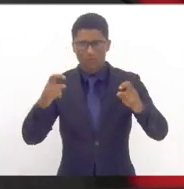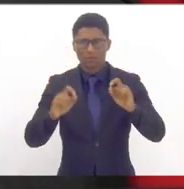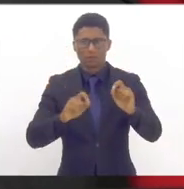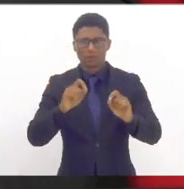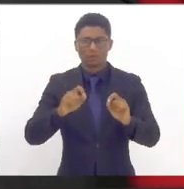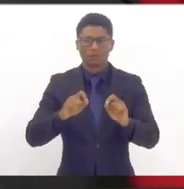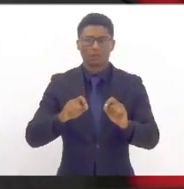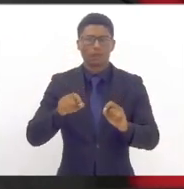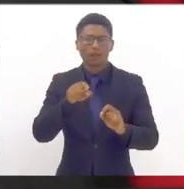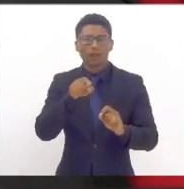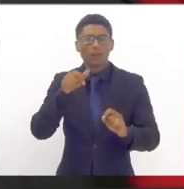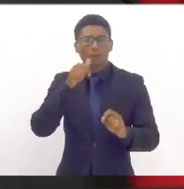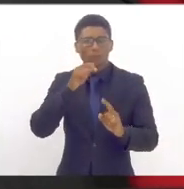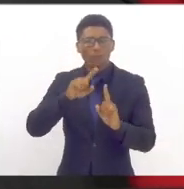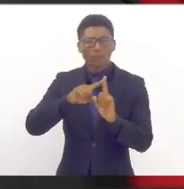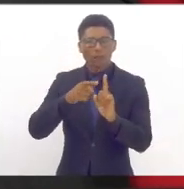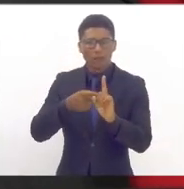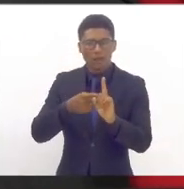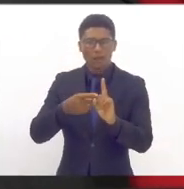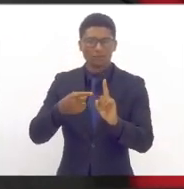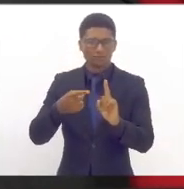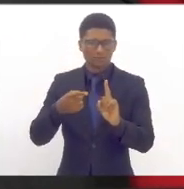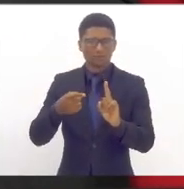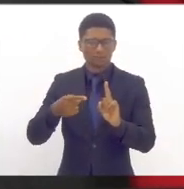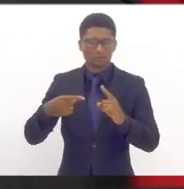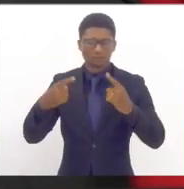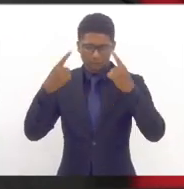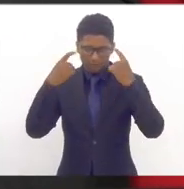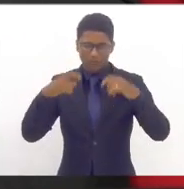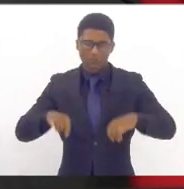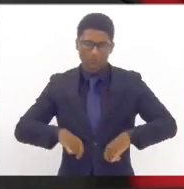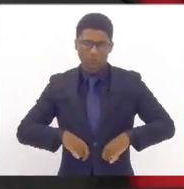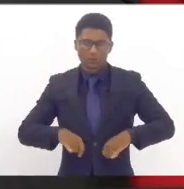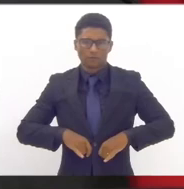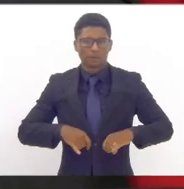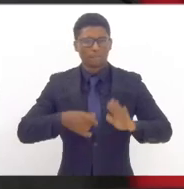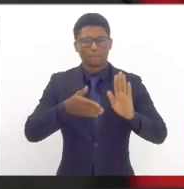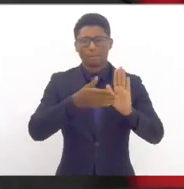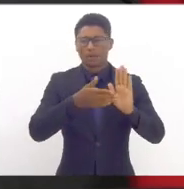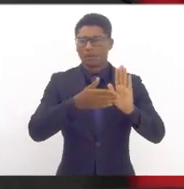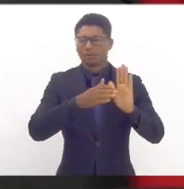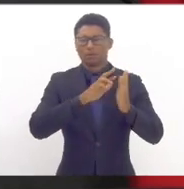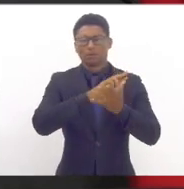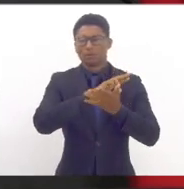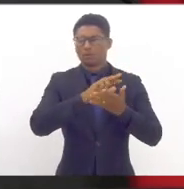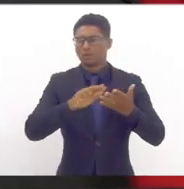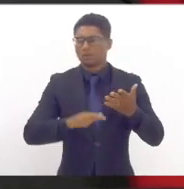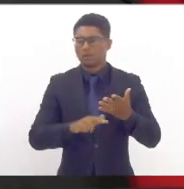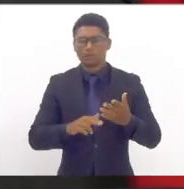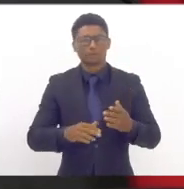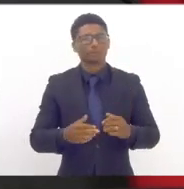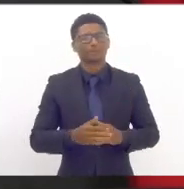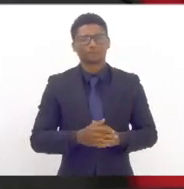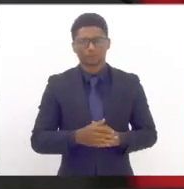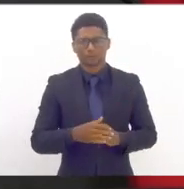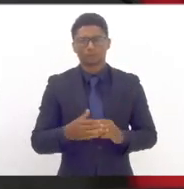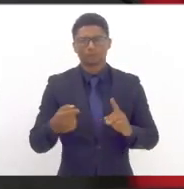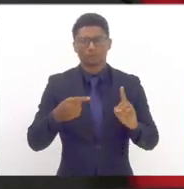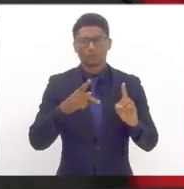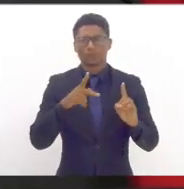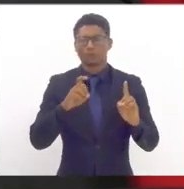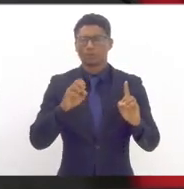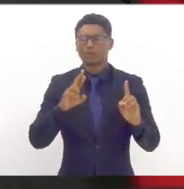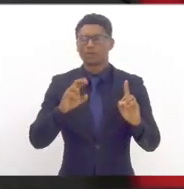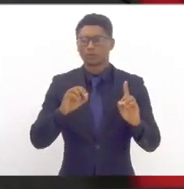obstétrica. Tantas foram as pautas que o Pedro cobriu a partir dessa casa, que